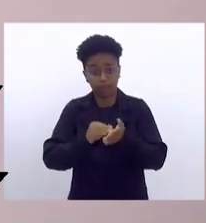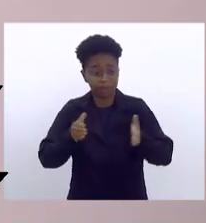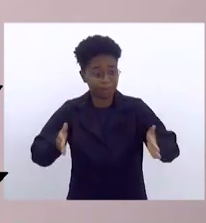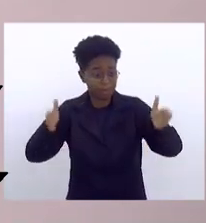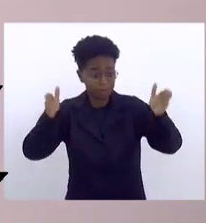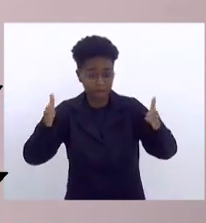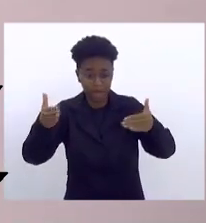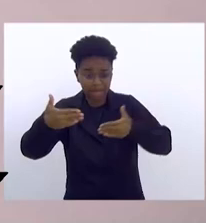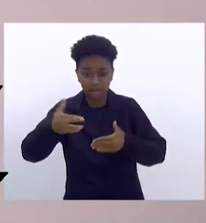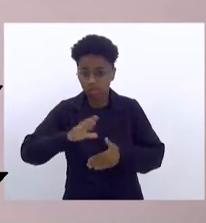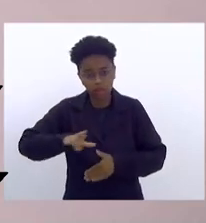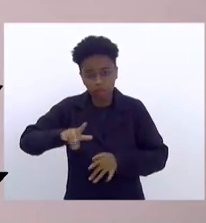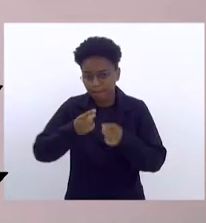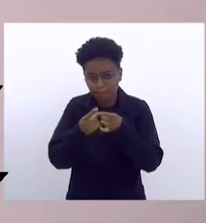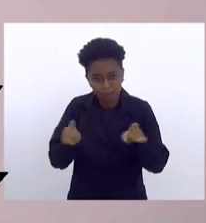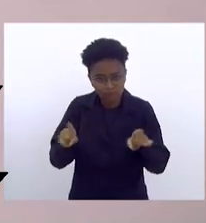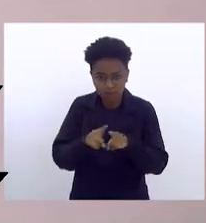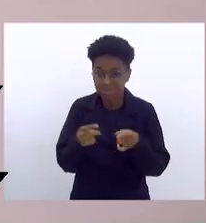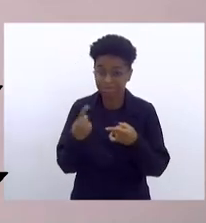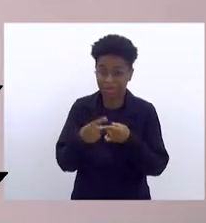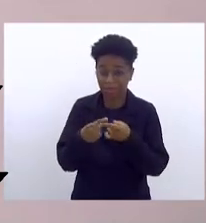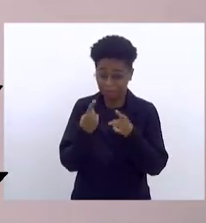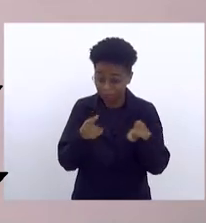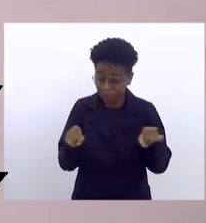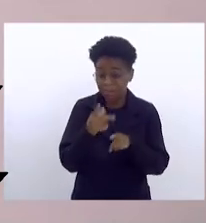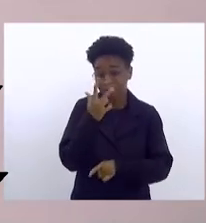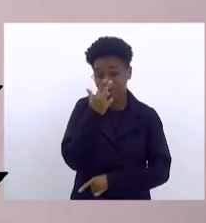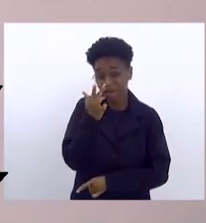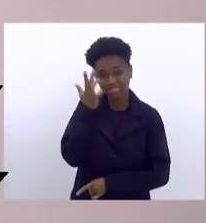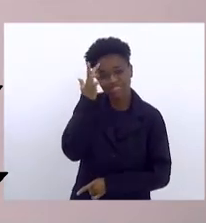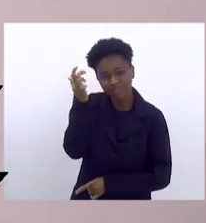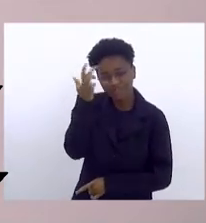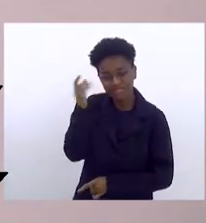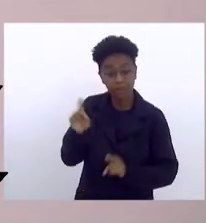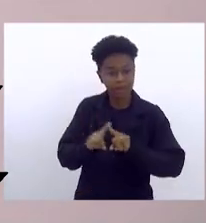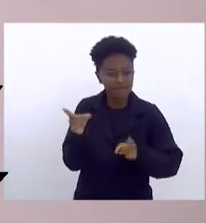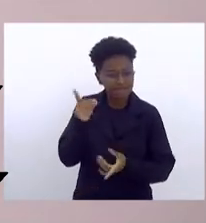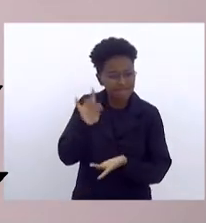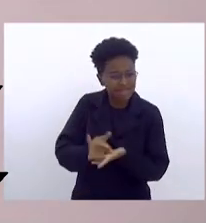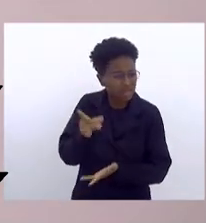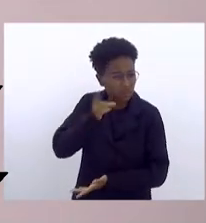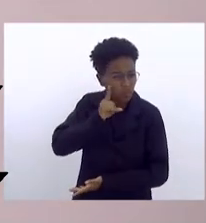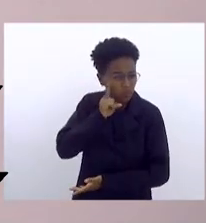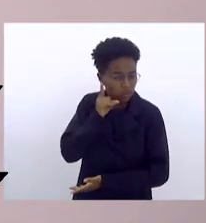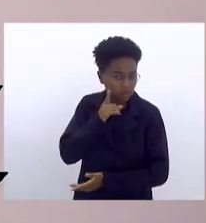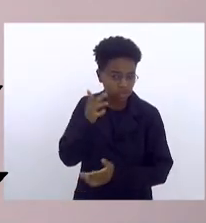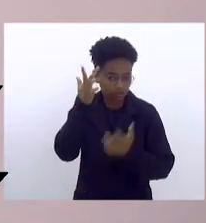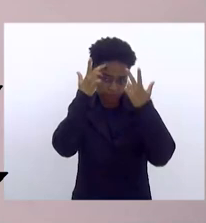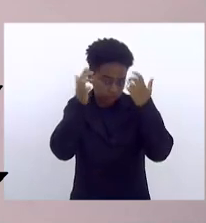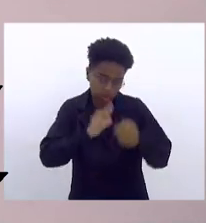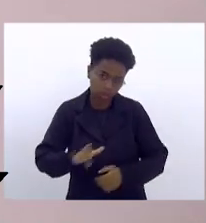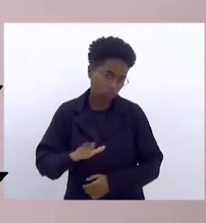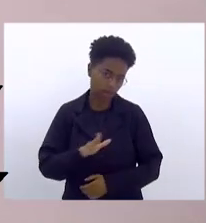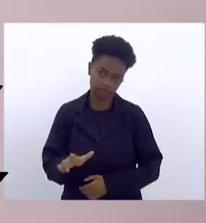engraçada porque é muito divertido na música mas não é divertido no cotidiano da vida das pessoas